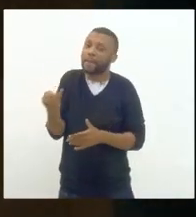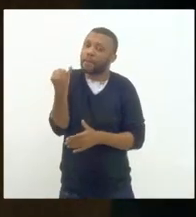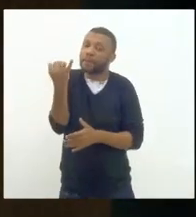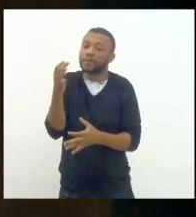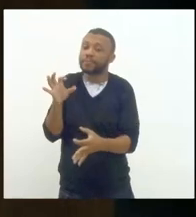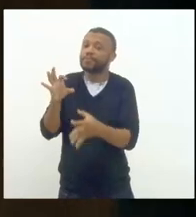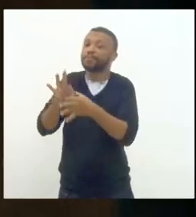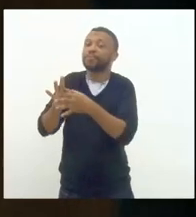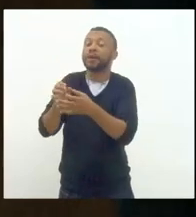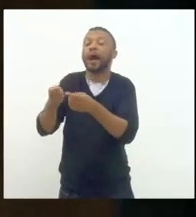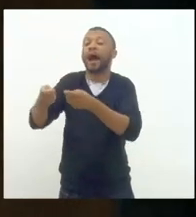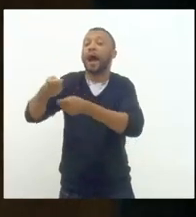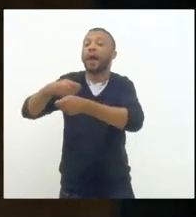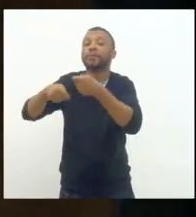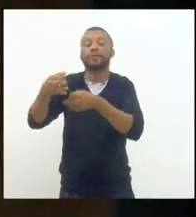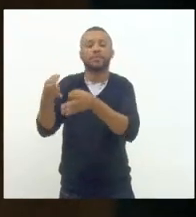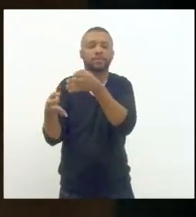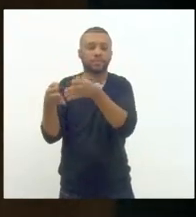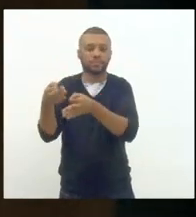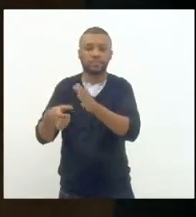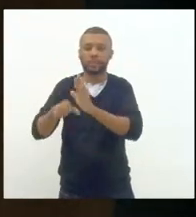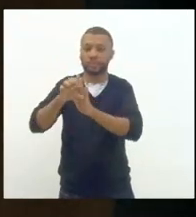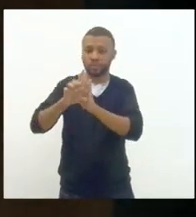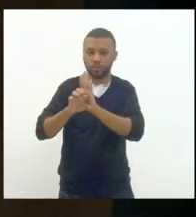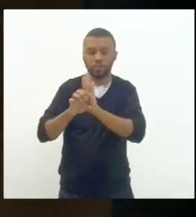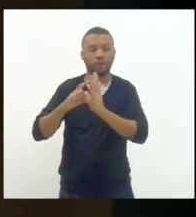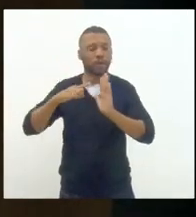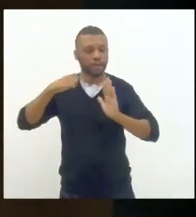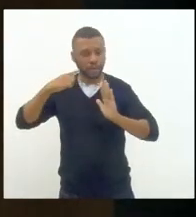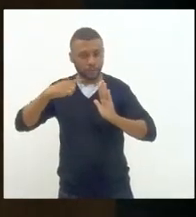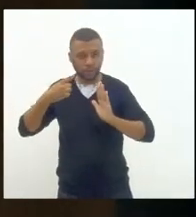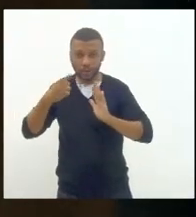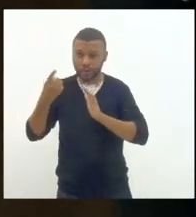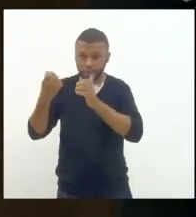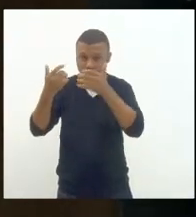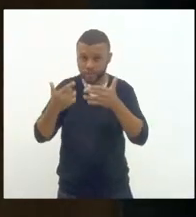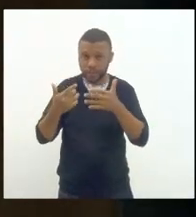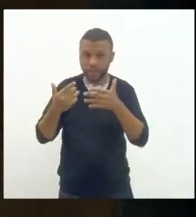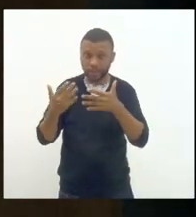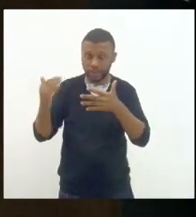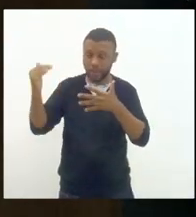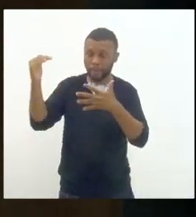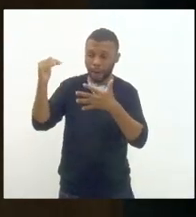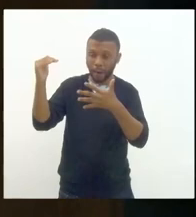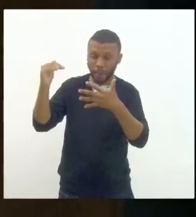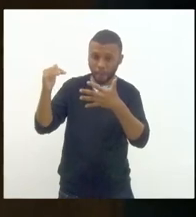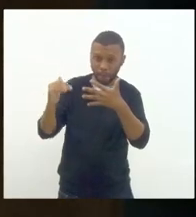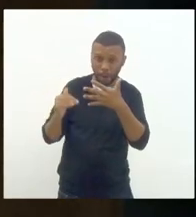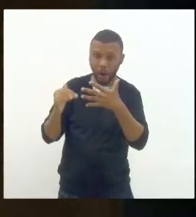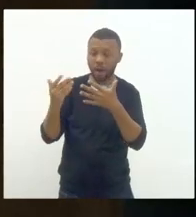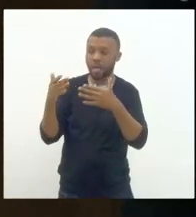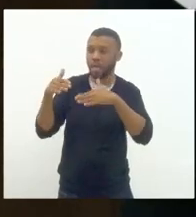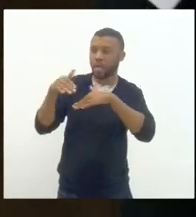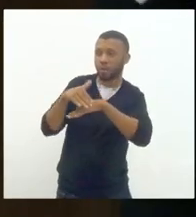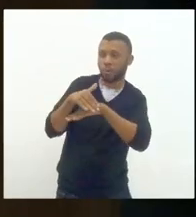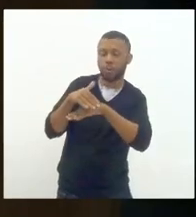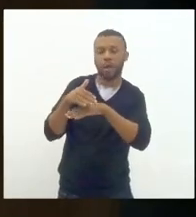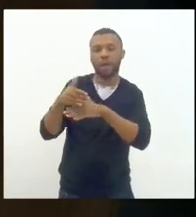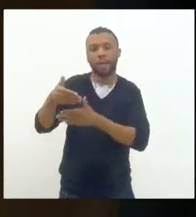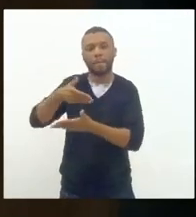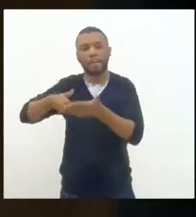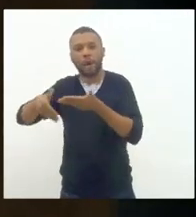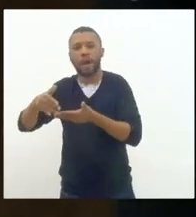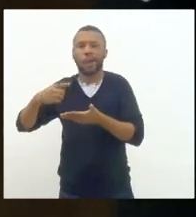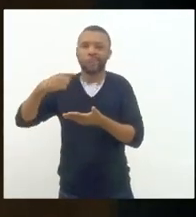administração da justiça e o Estatuto da Advocacia determina que não haverá hierarquia nem subordinação entre advogado,